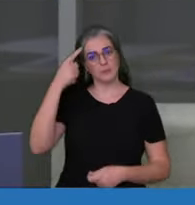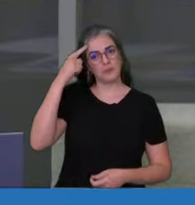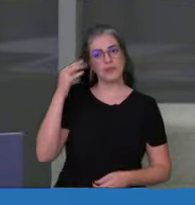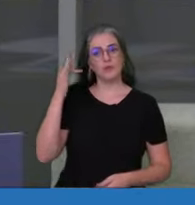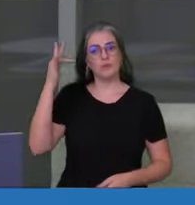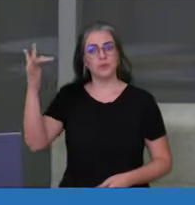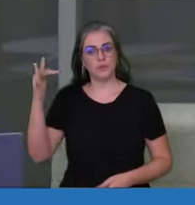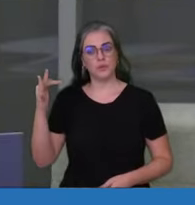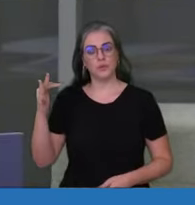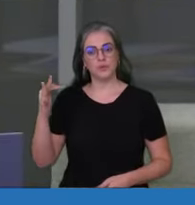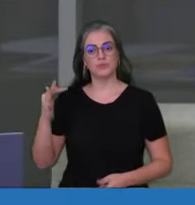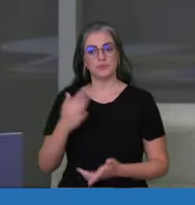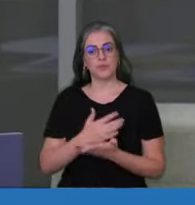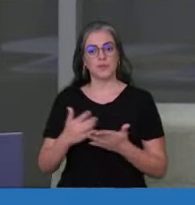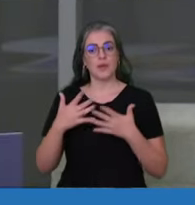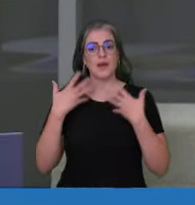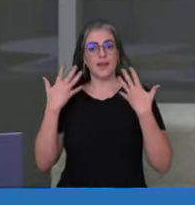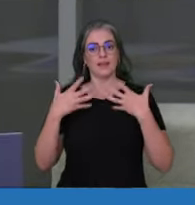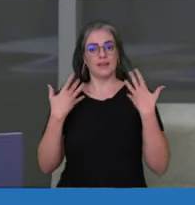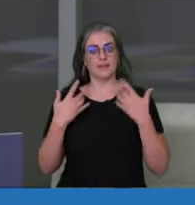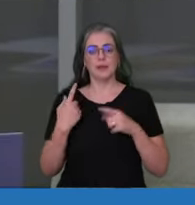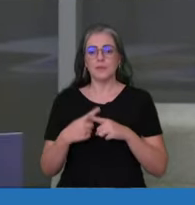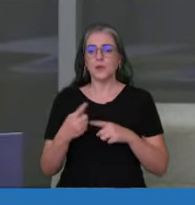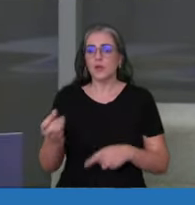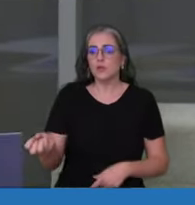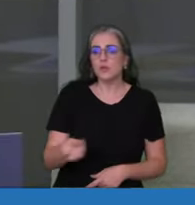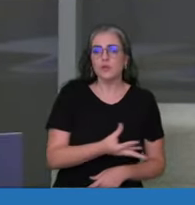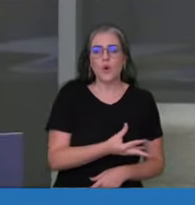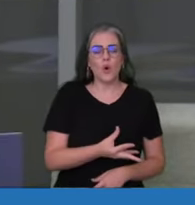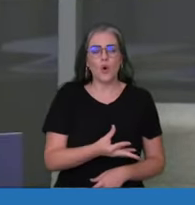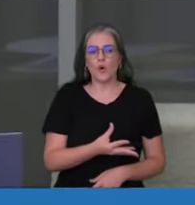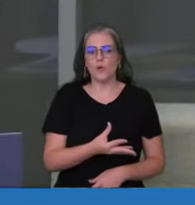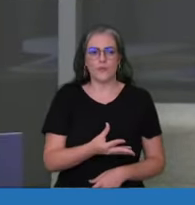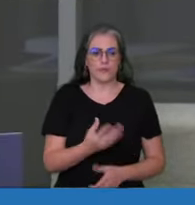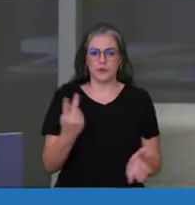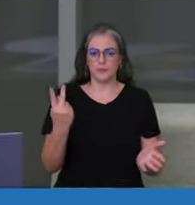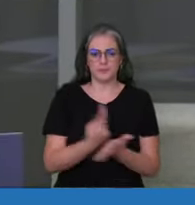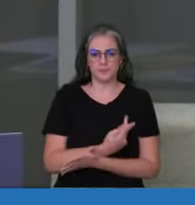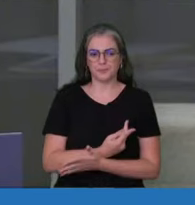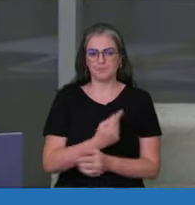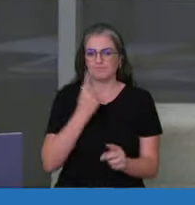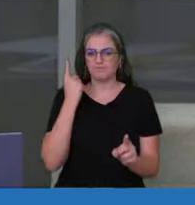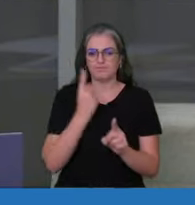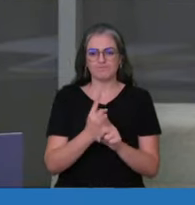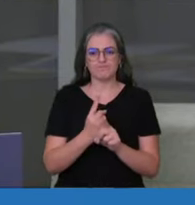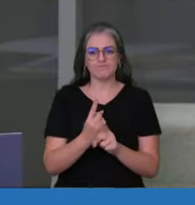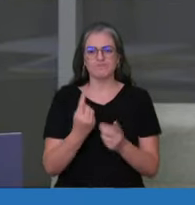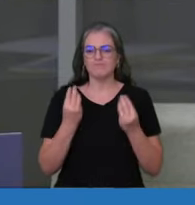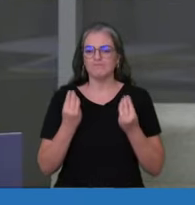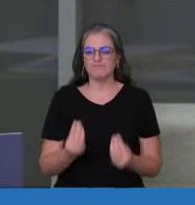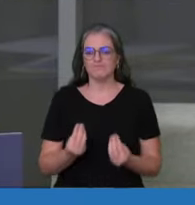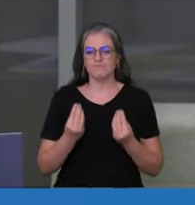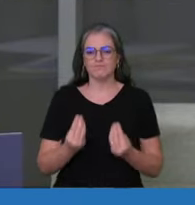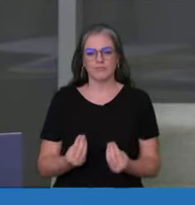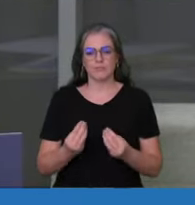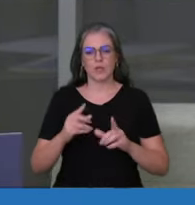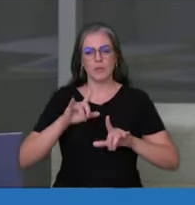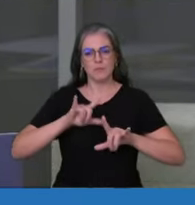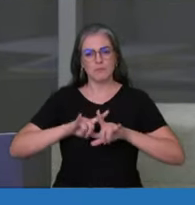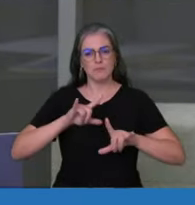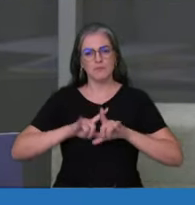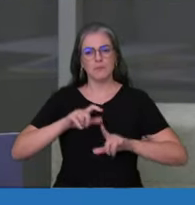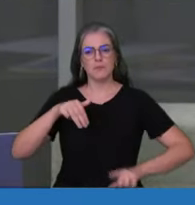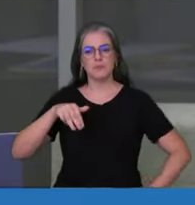porque se desnudou um novo horizonte, um esclarecimento sobre o que é o Estado milicianizado